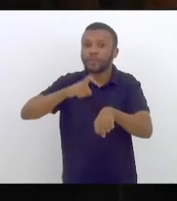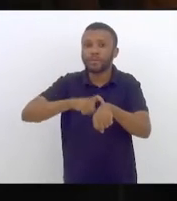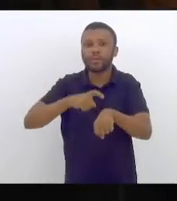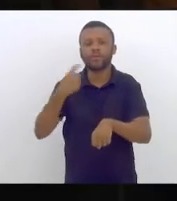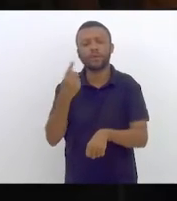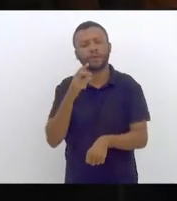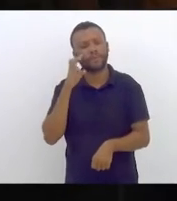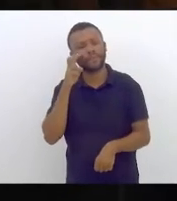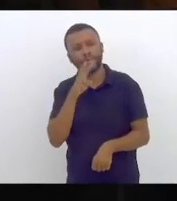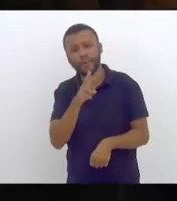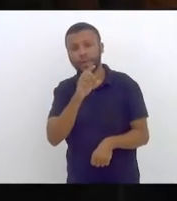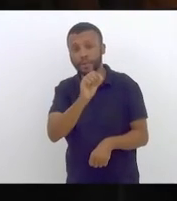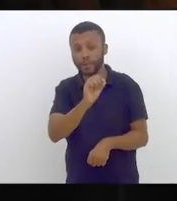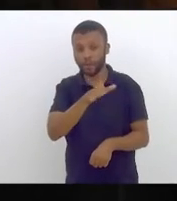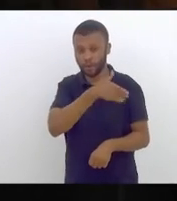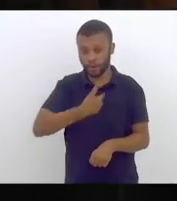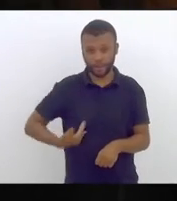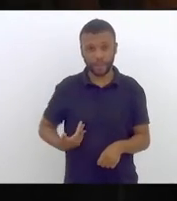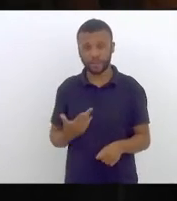a retirada de